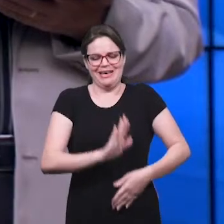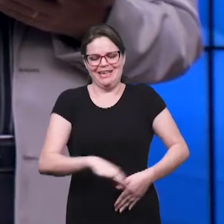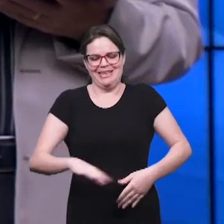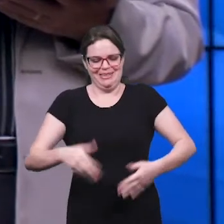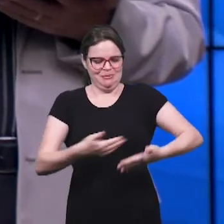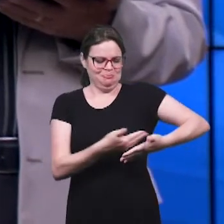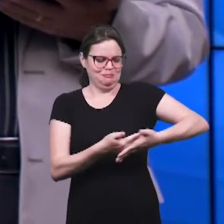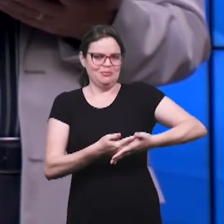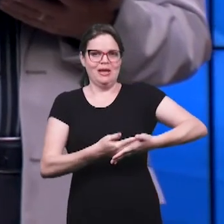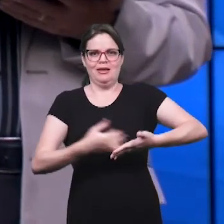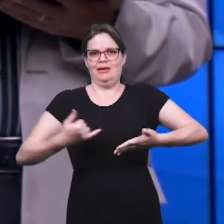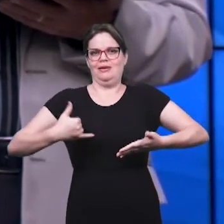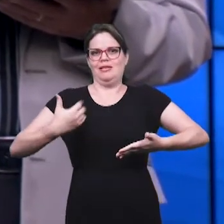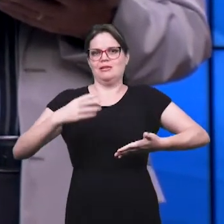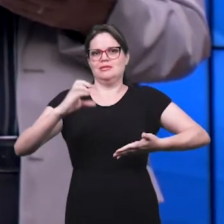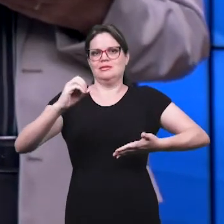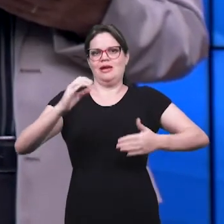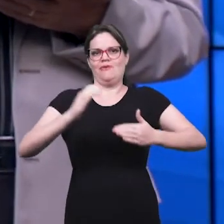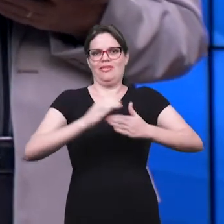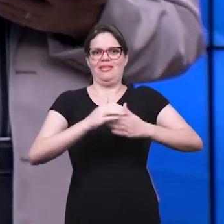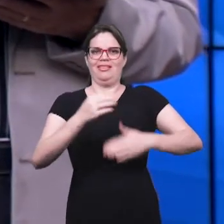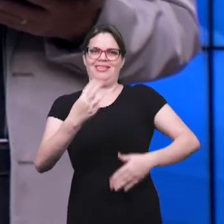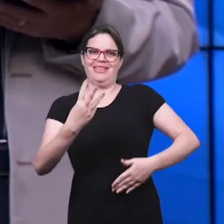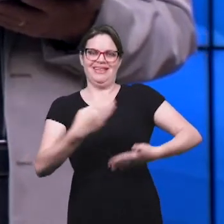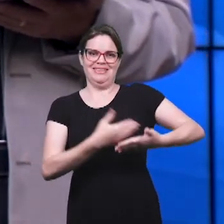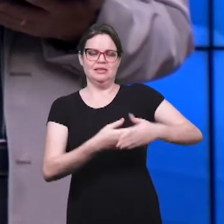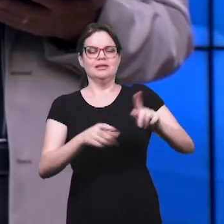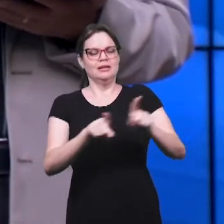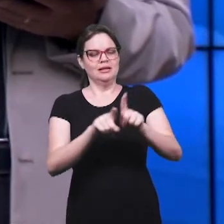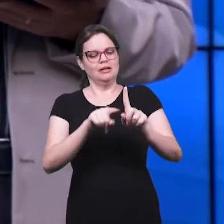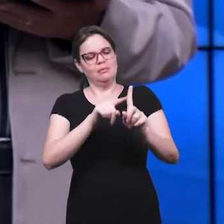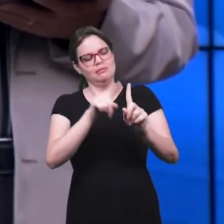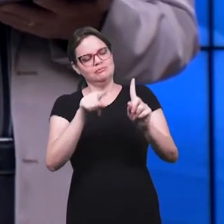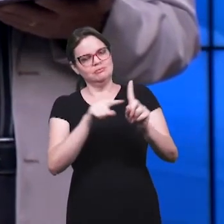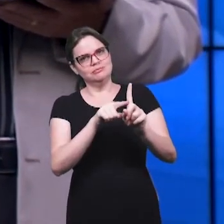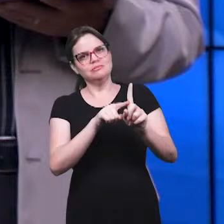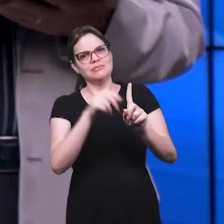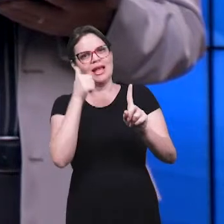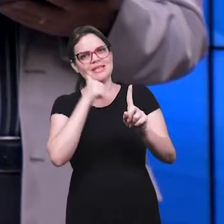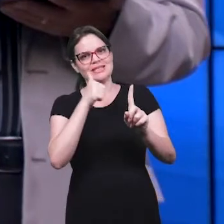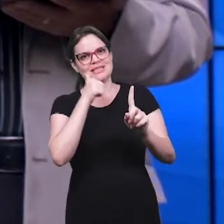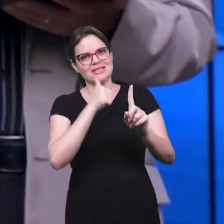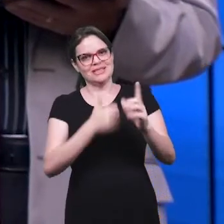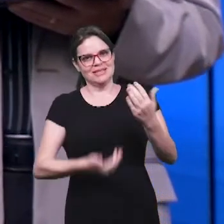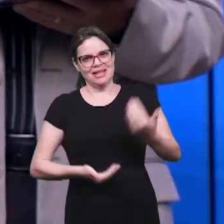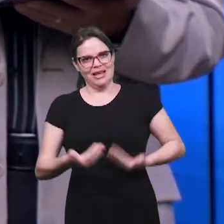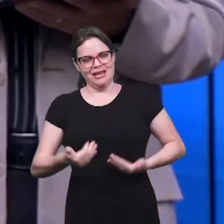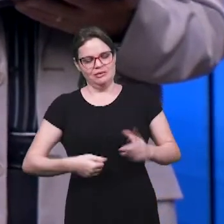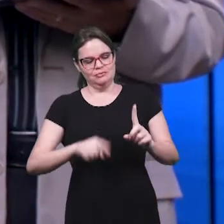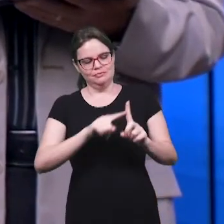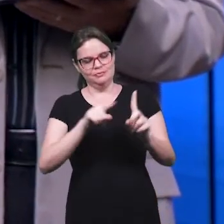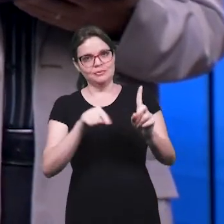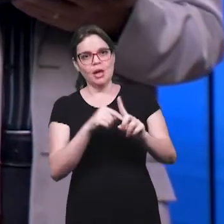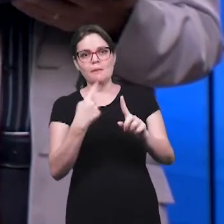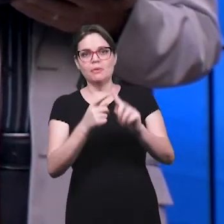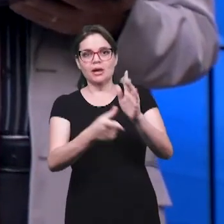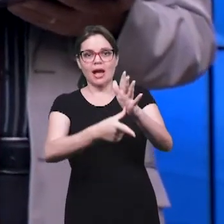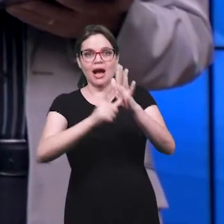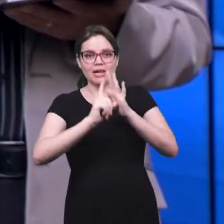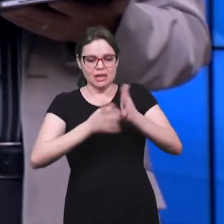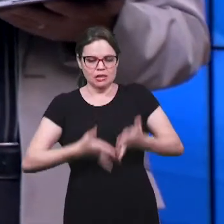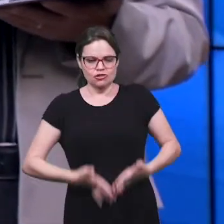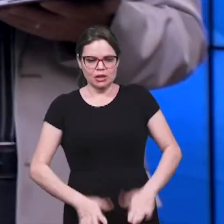a 3 anos de idade, mais irmãs grávidas. Por que irmãs grávidas? Porque a criança, antes de nascer, ela